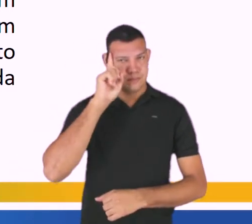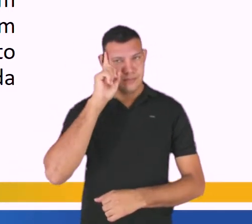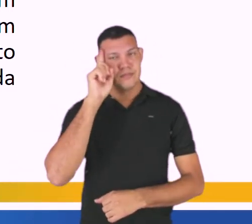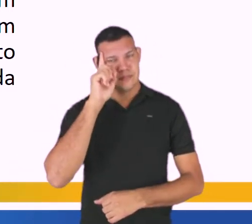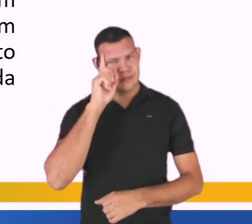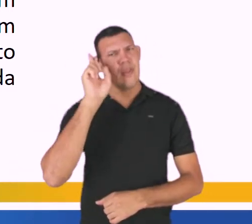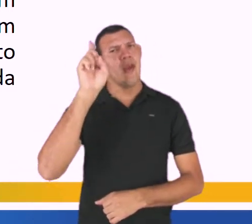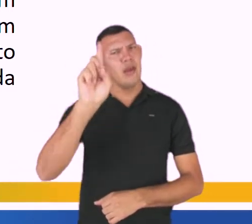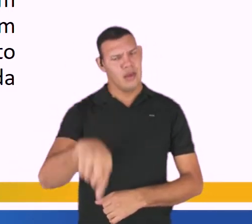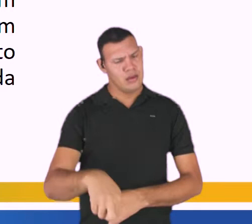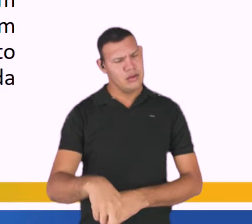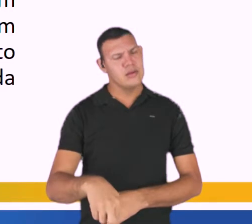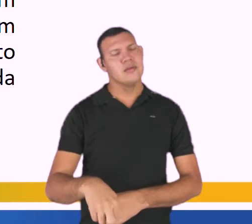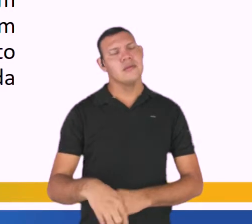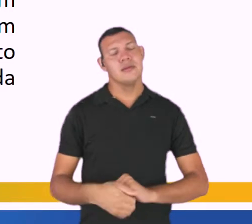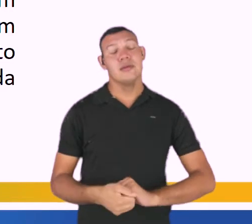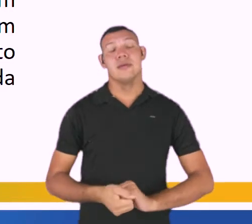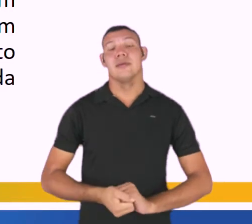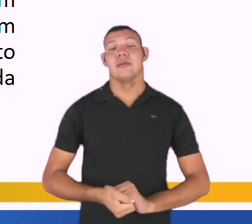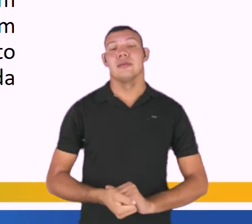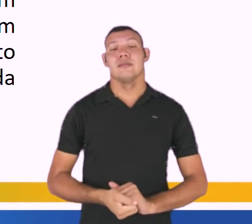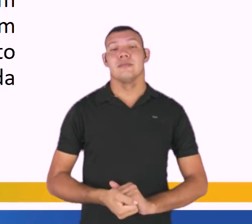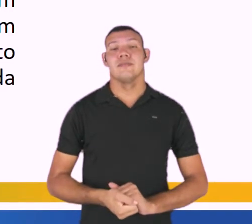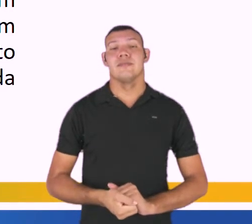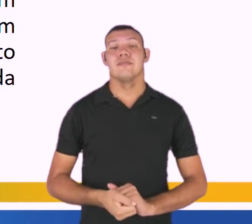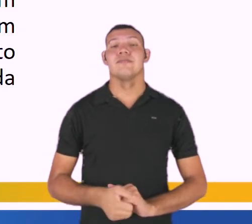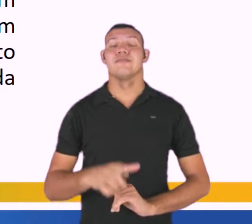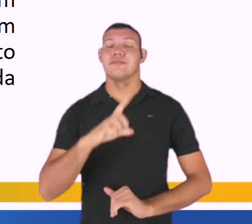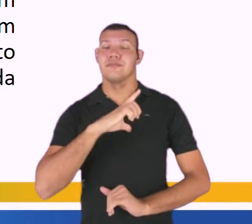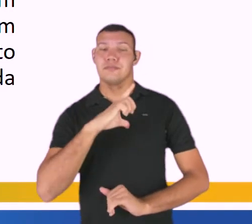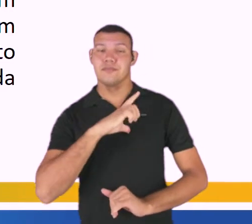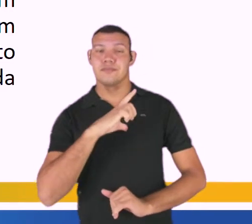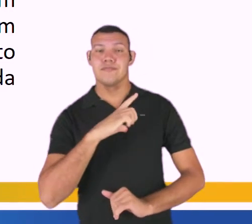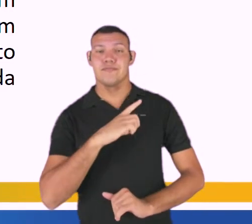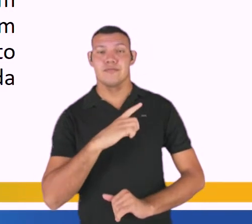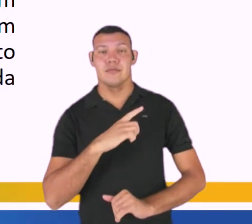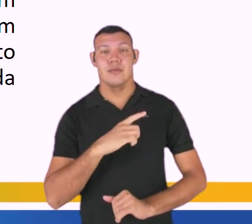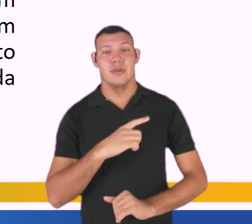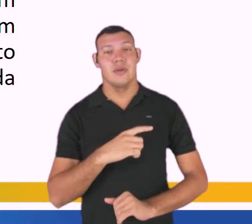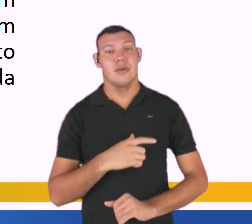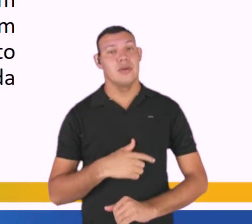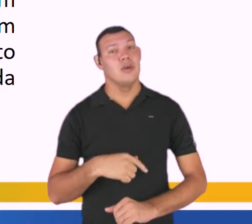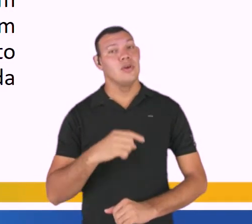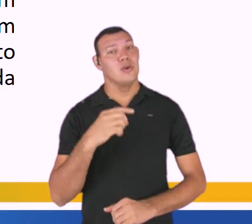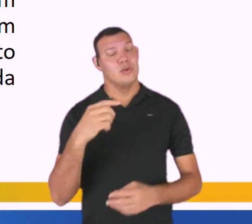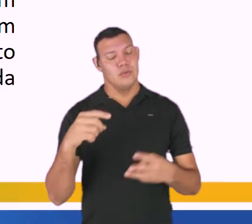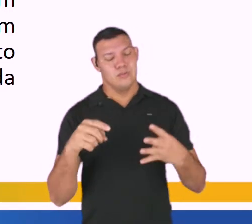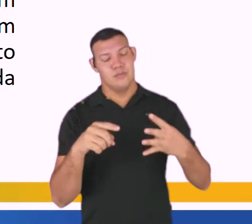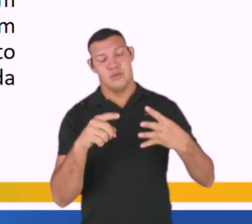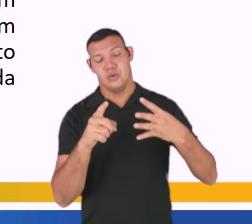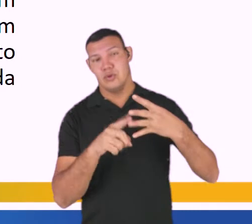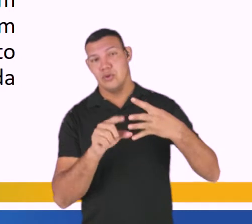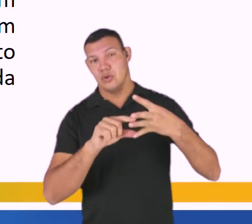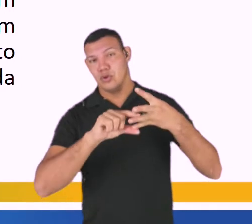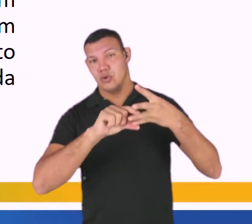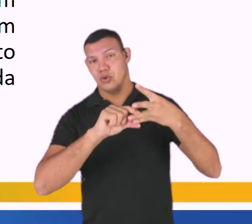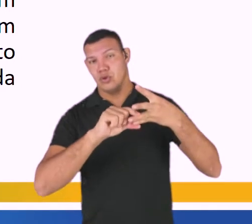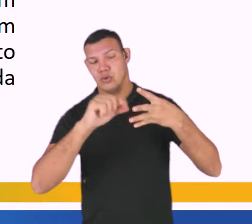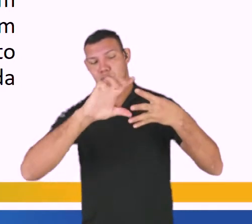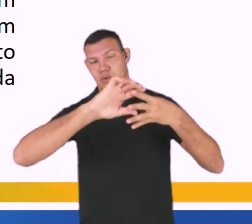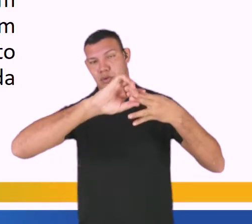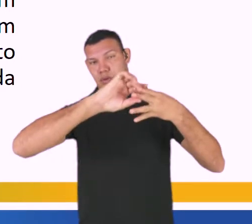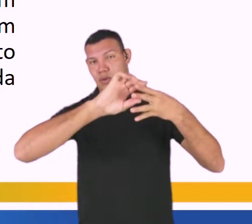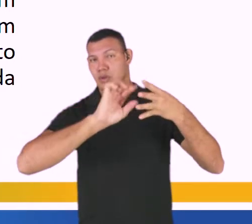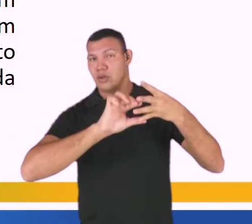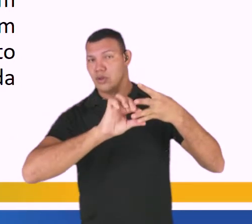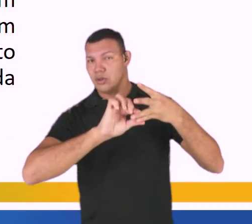é utilizada no nosso dia a dia, temos outras duas. E essas aí é que nos